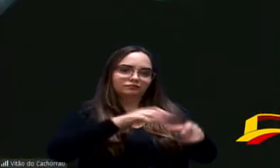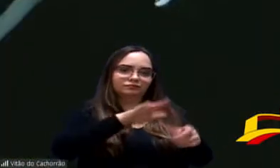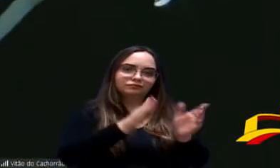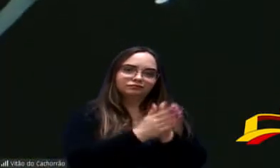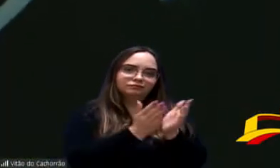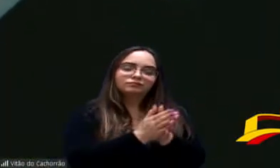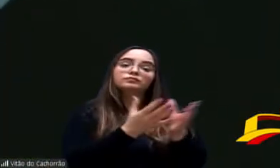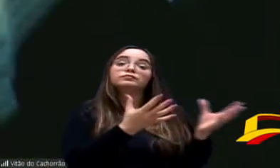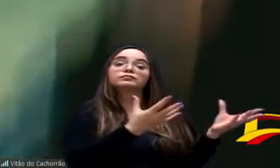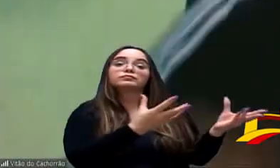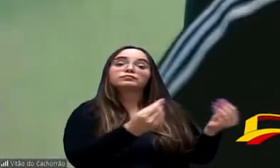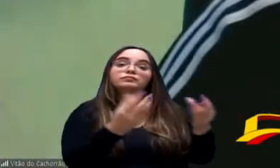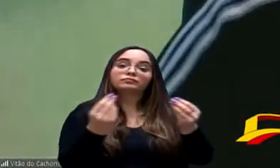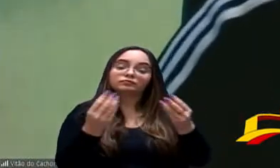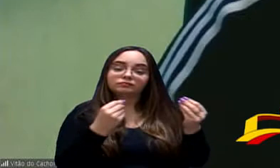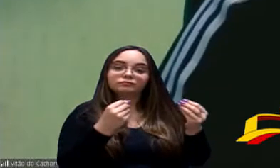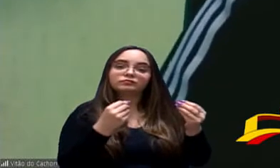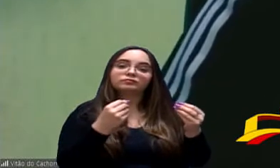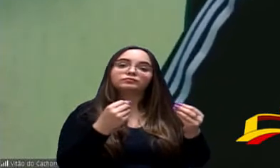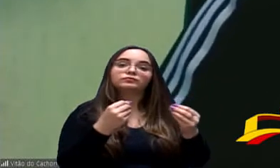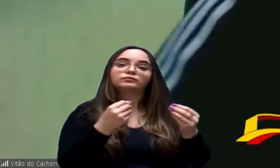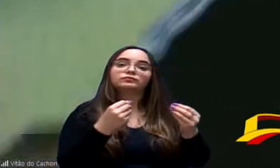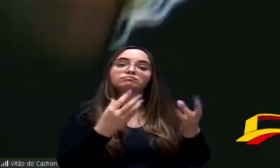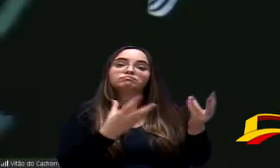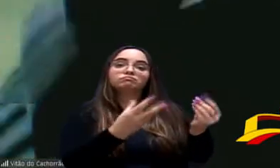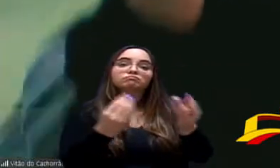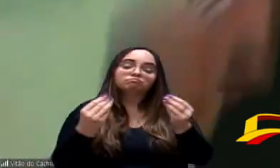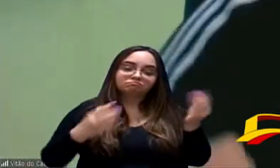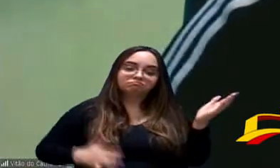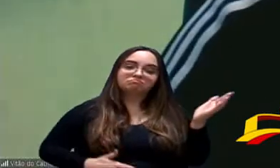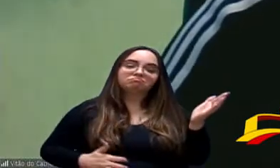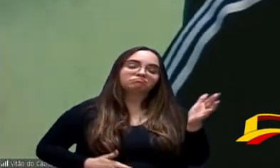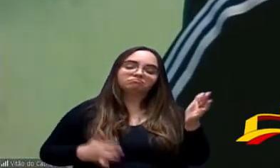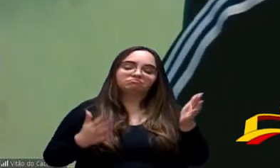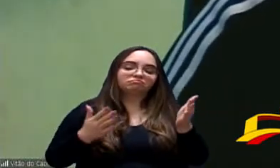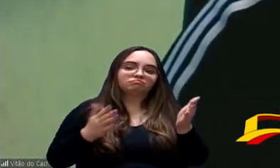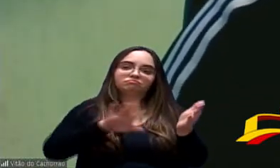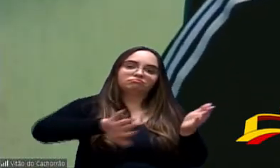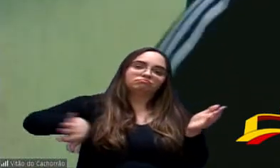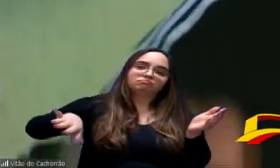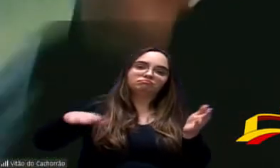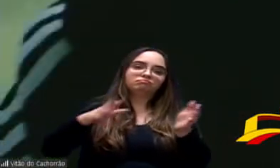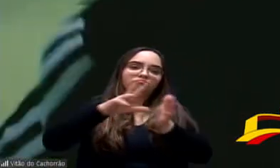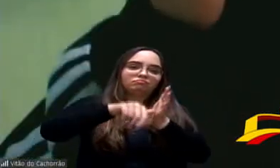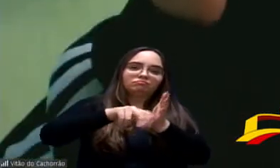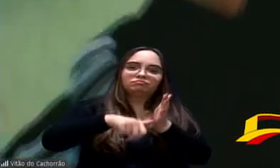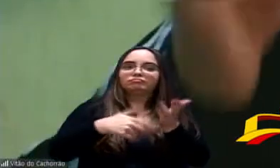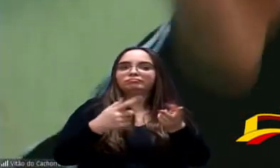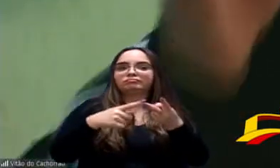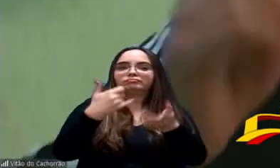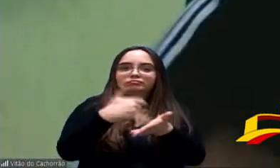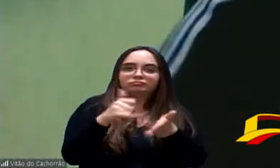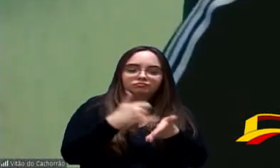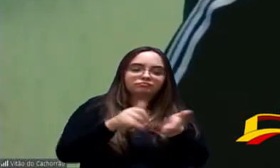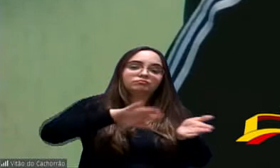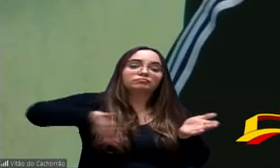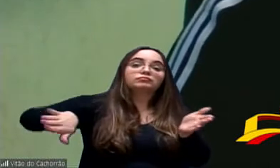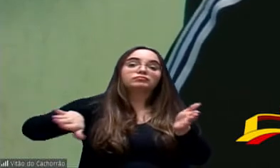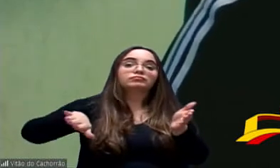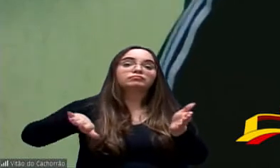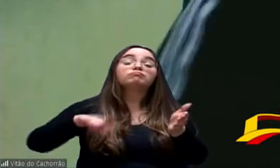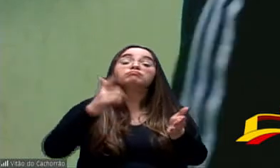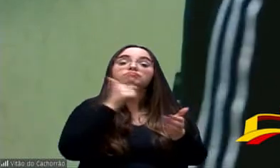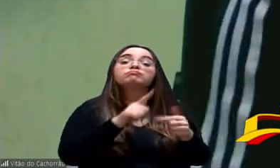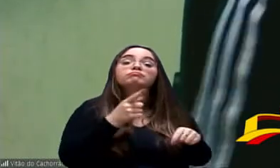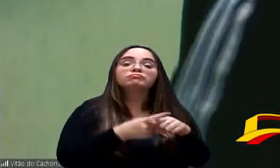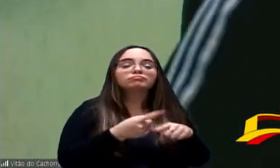deixou de ir para o caminho errado, largou, abandonou as drogas, porque teve uma oportunidade de fazer um curso.